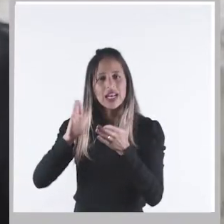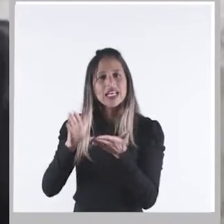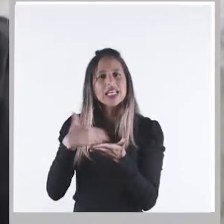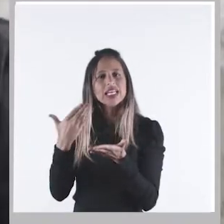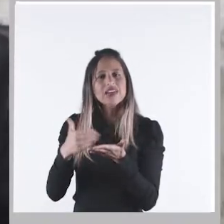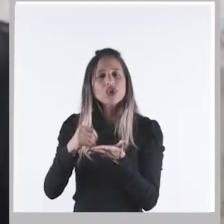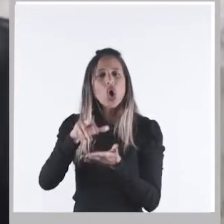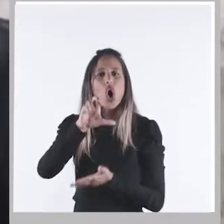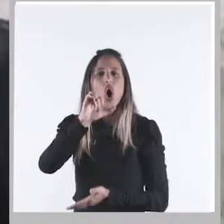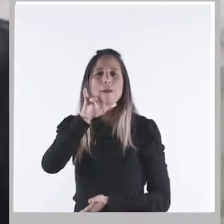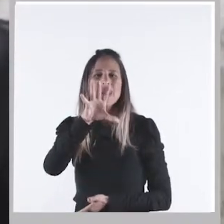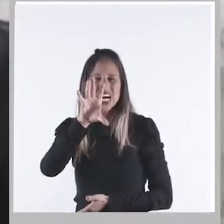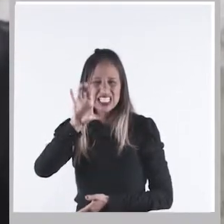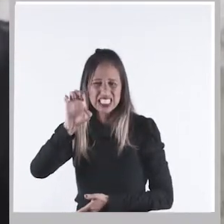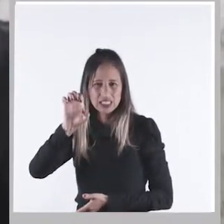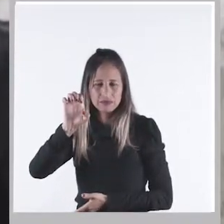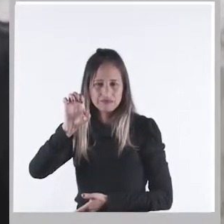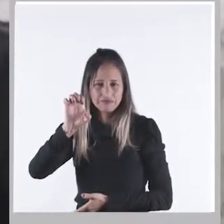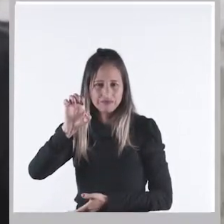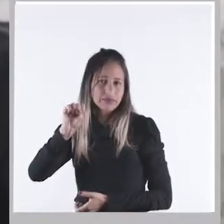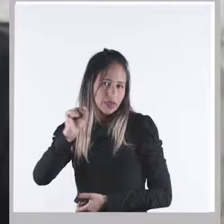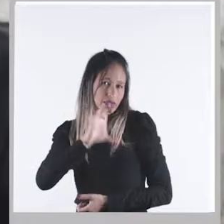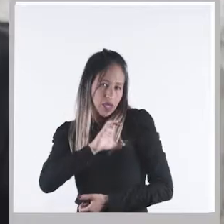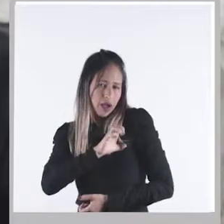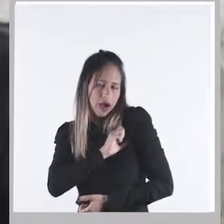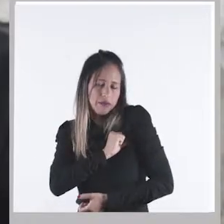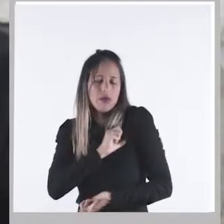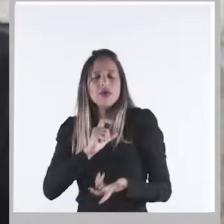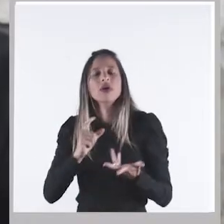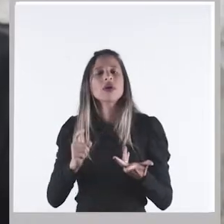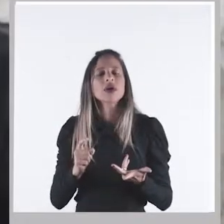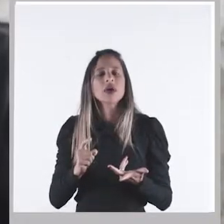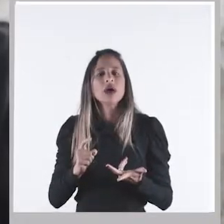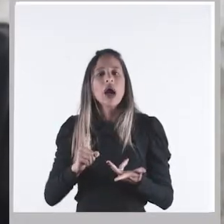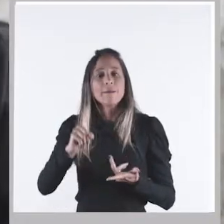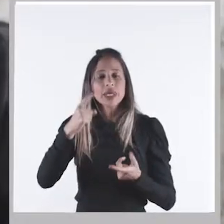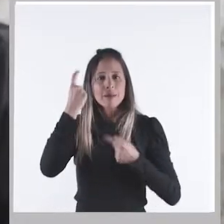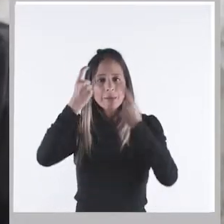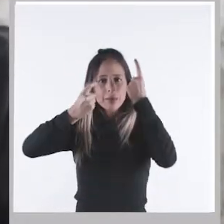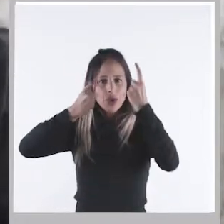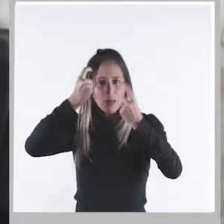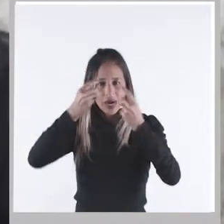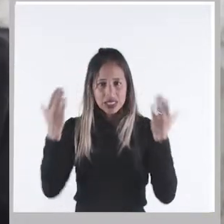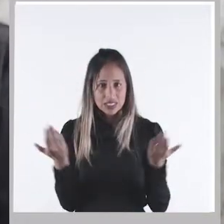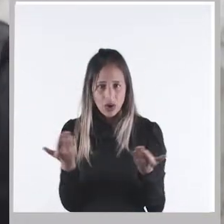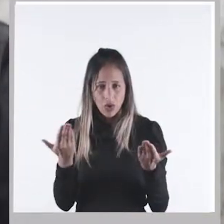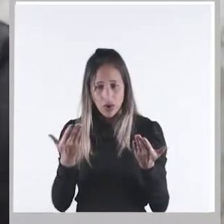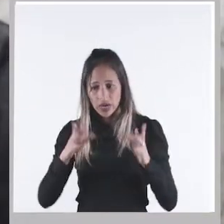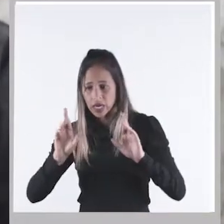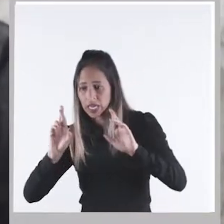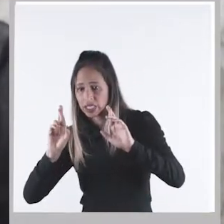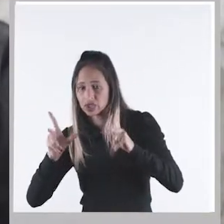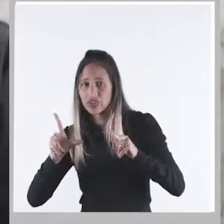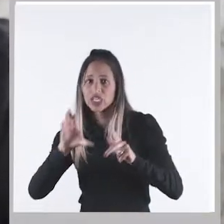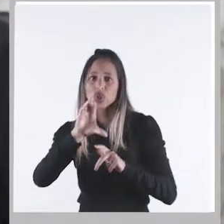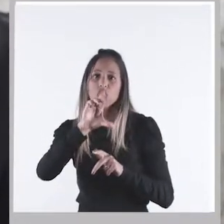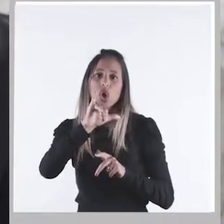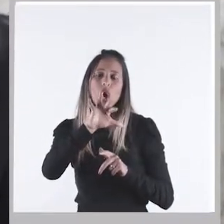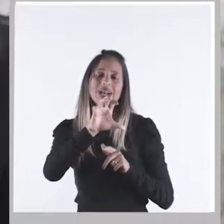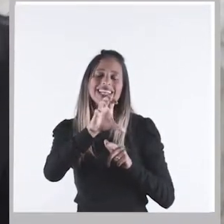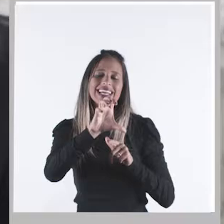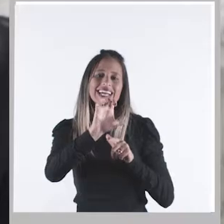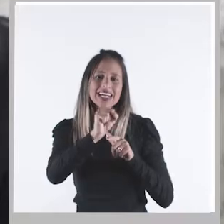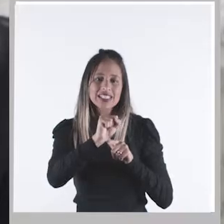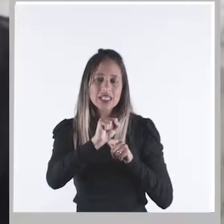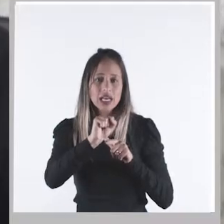num romance, eu comecei um romance e a minha preocupação agora é muito diferente dessas crônicas, né? Mas